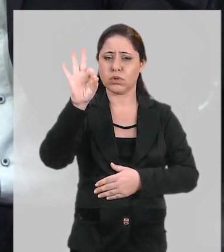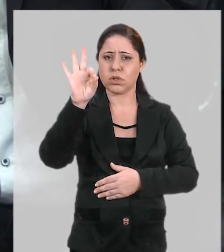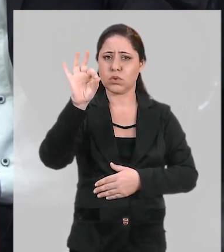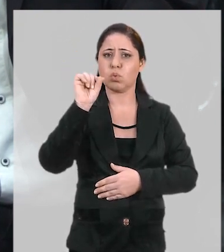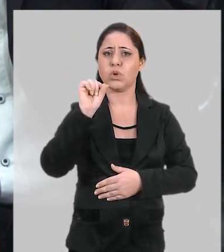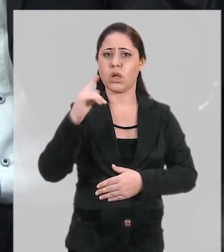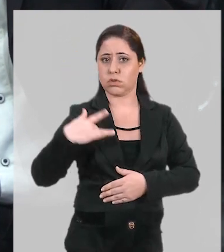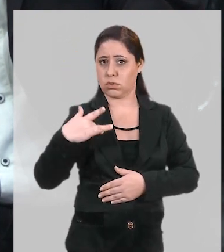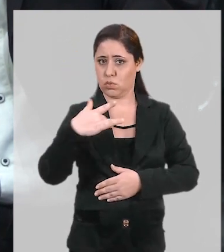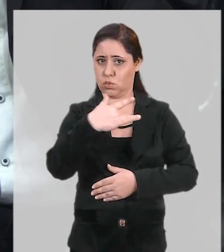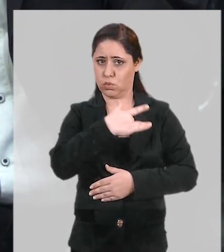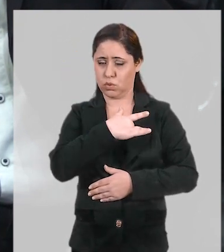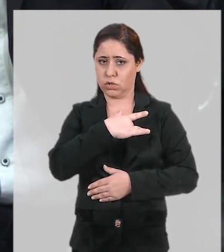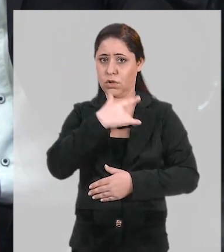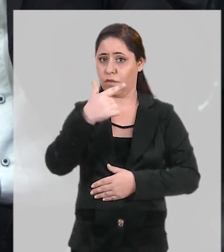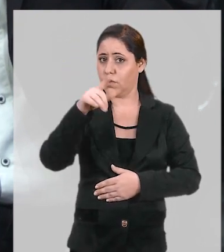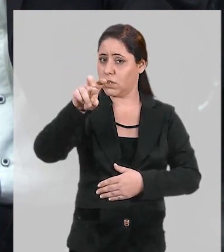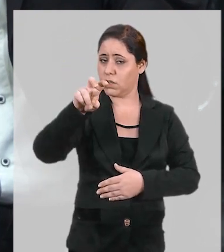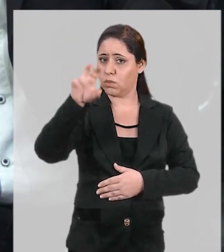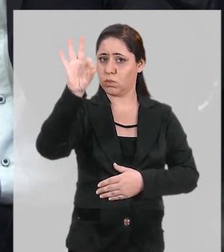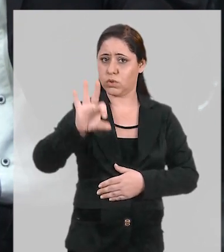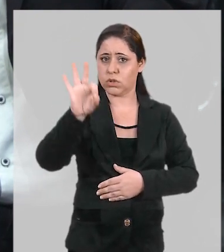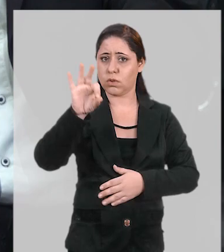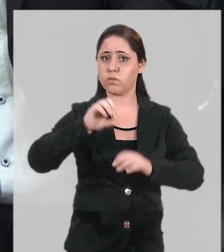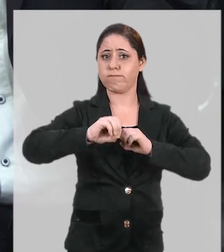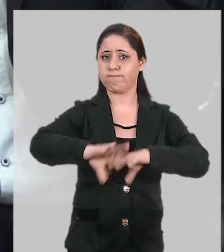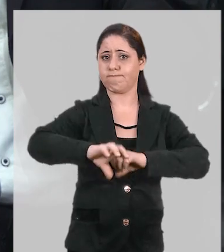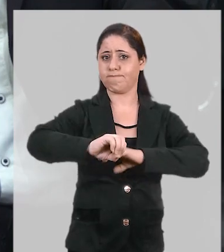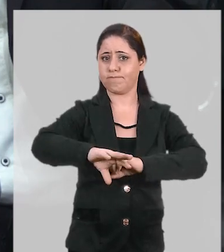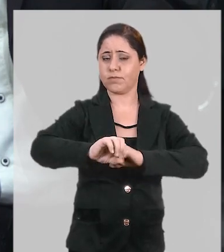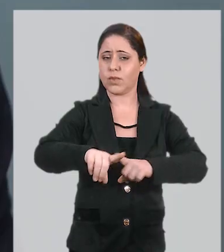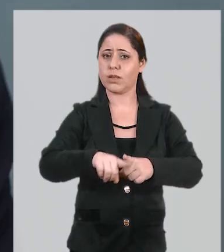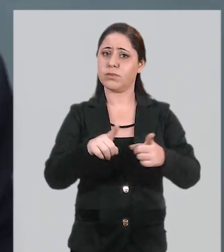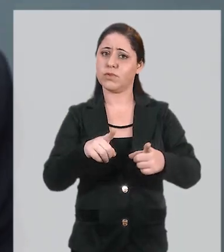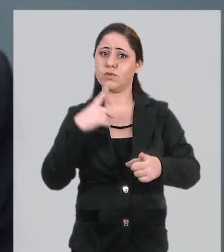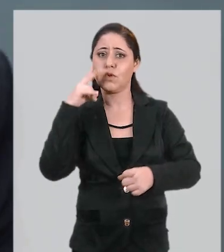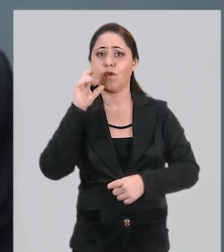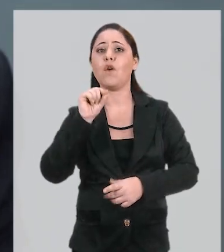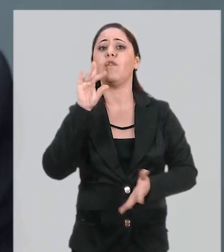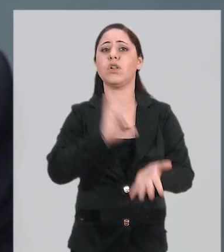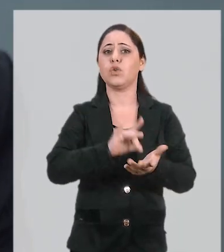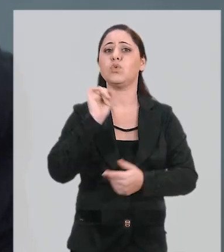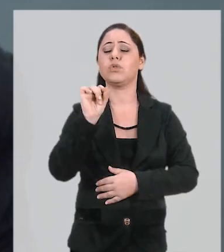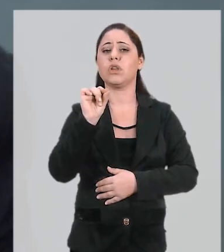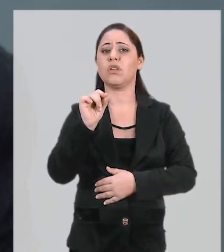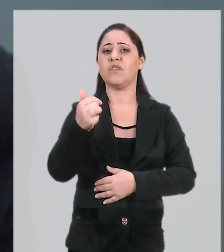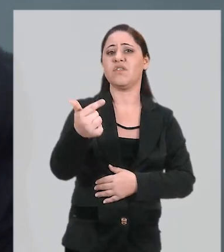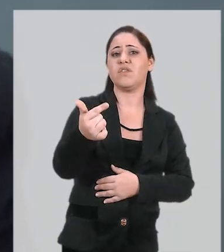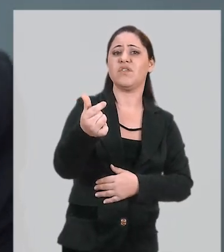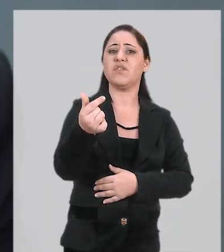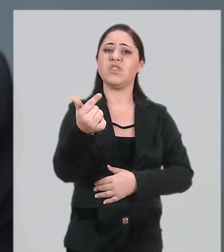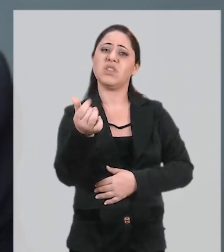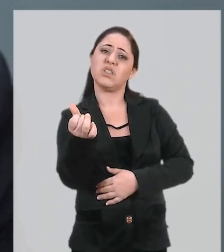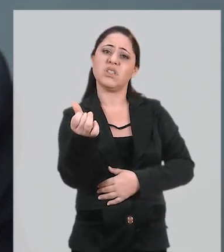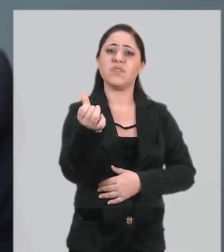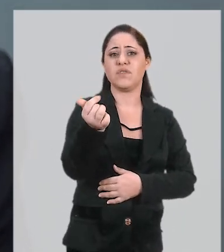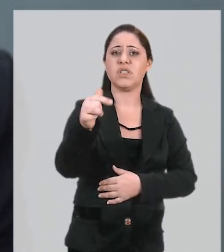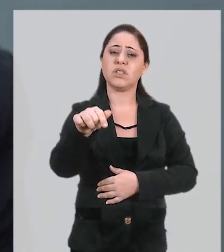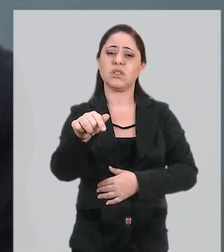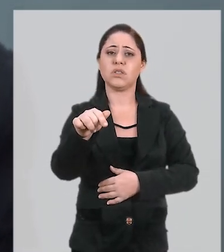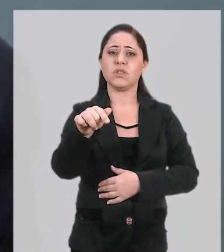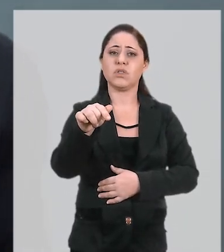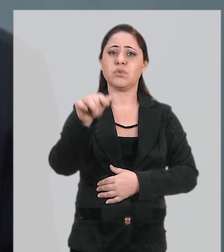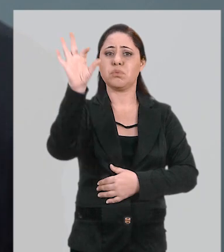15% na saúde e 25% na educação. Porém, você vê investindo aí 26%,